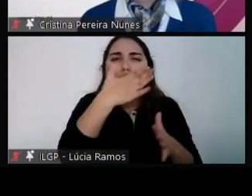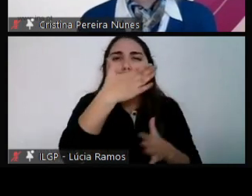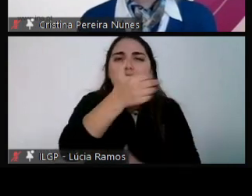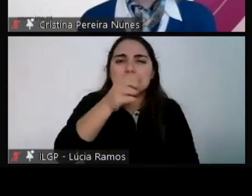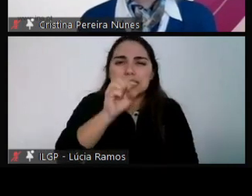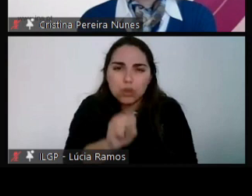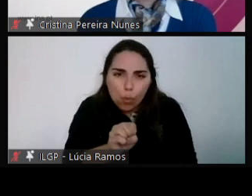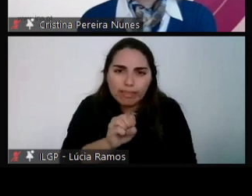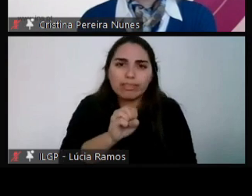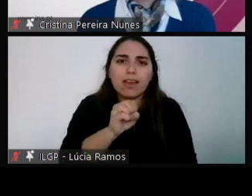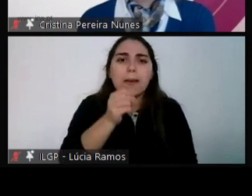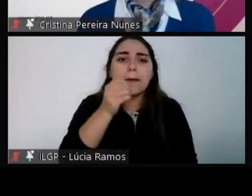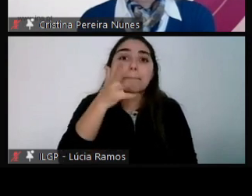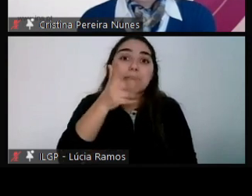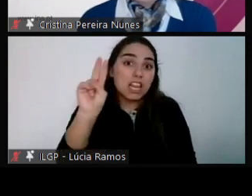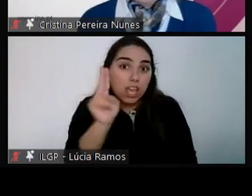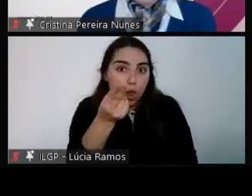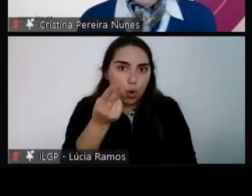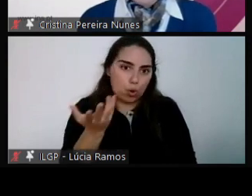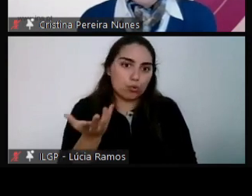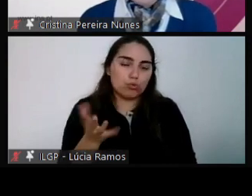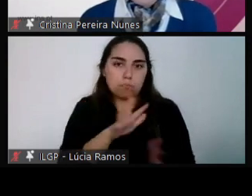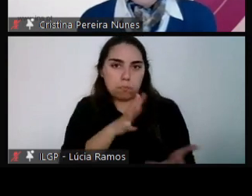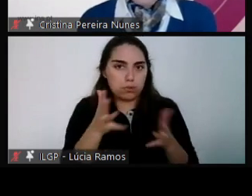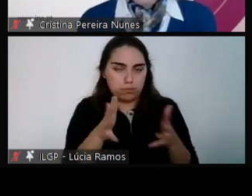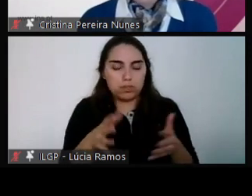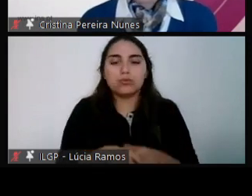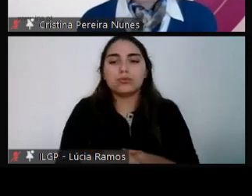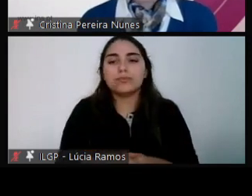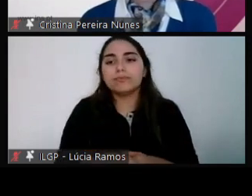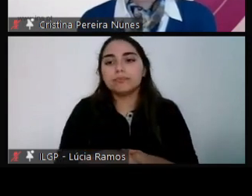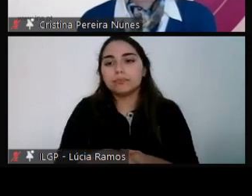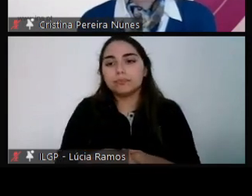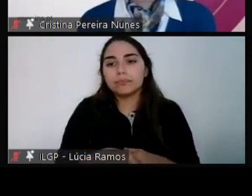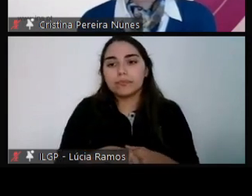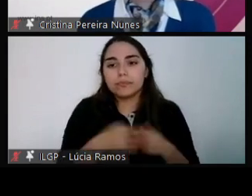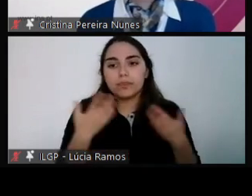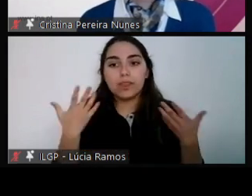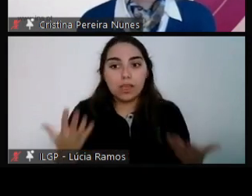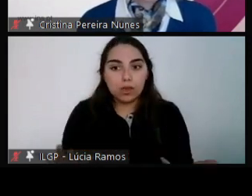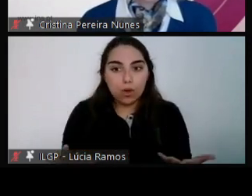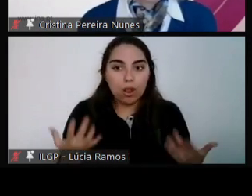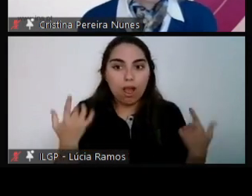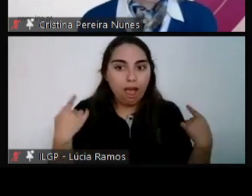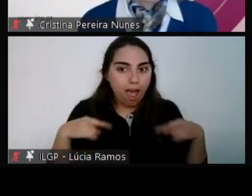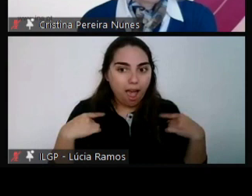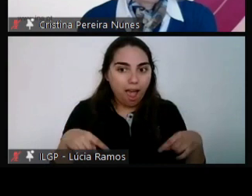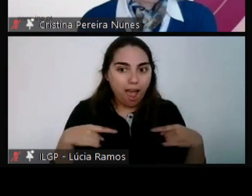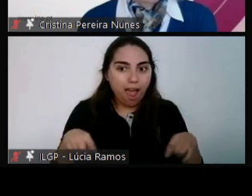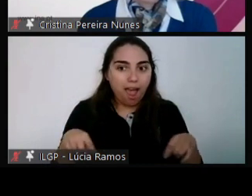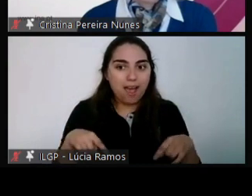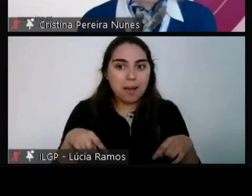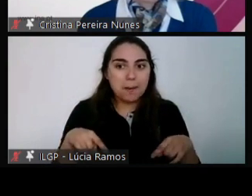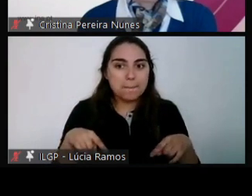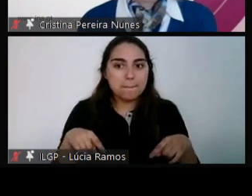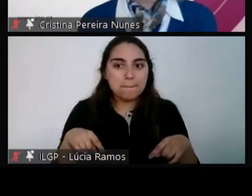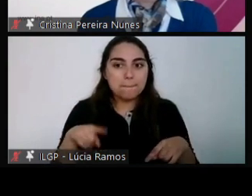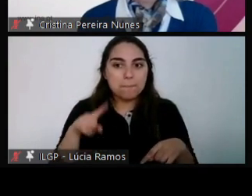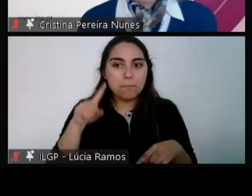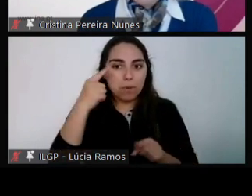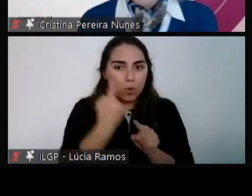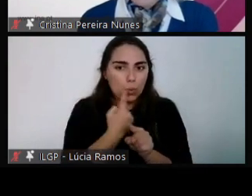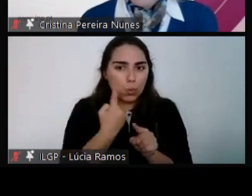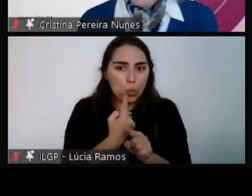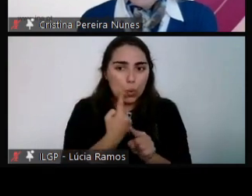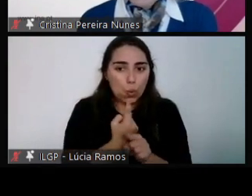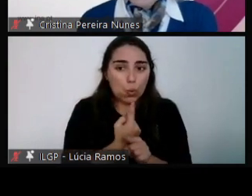mil euros de licenças anuais, e neste momento temos uma coisa que eu até intitulo de free and friendly.